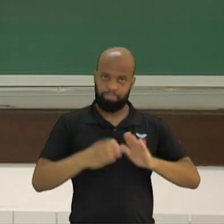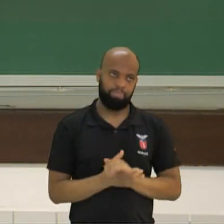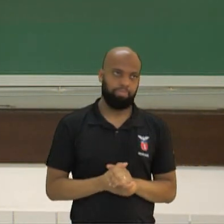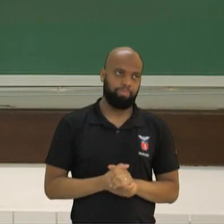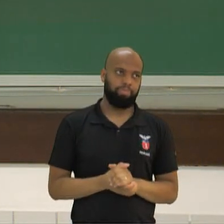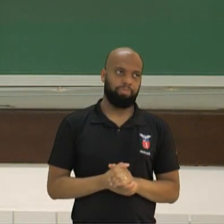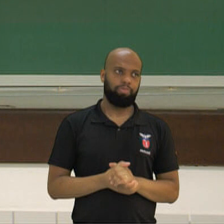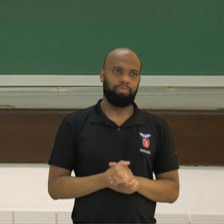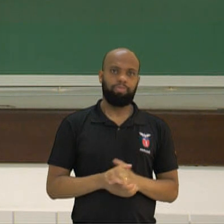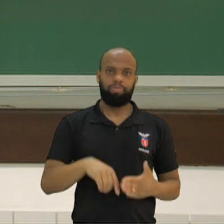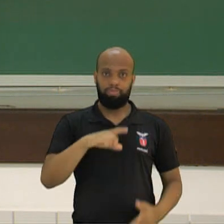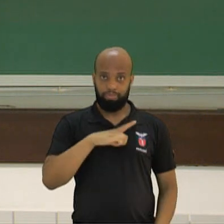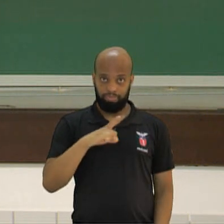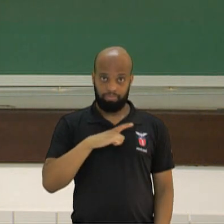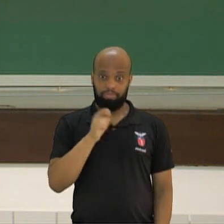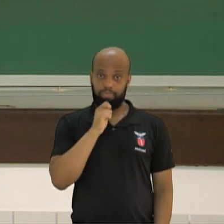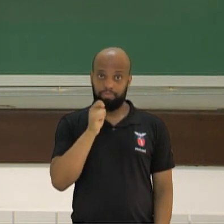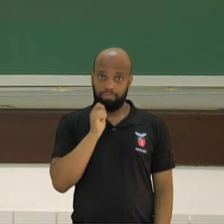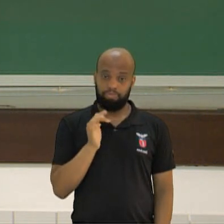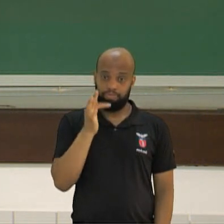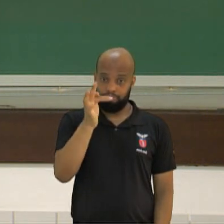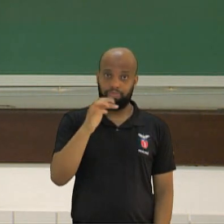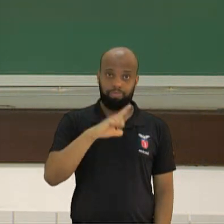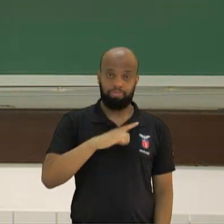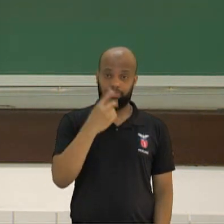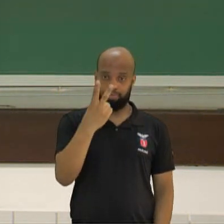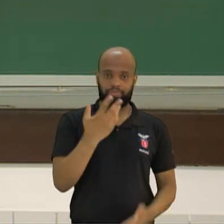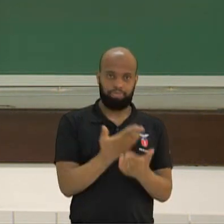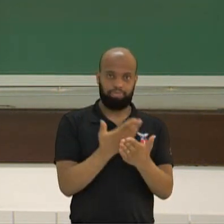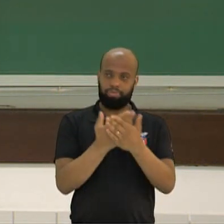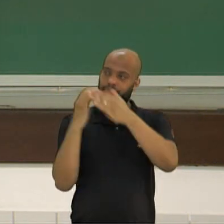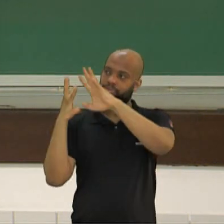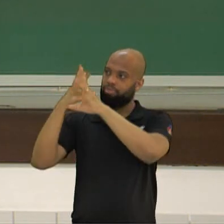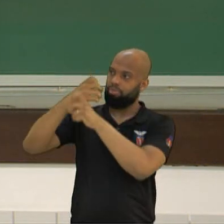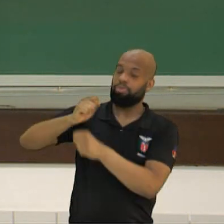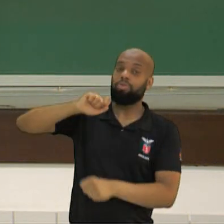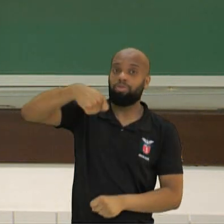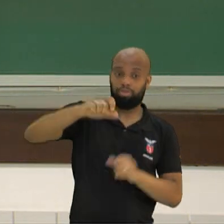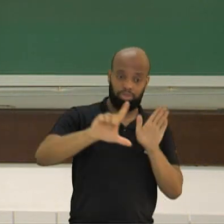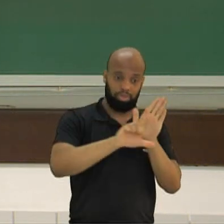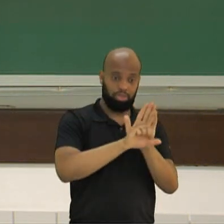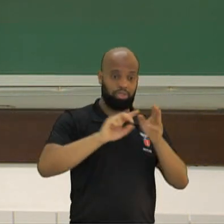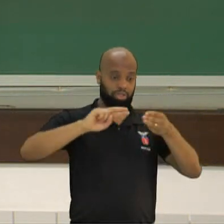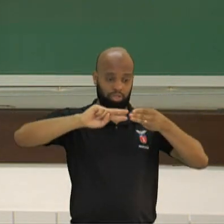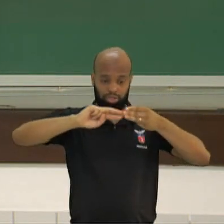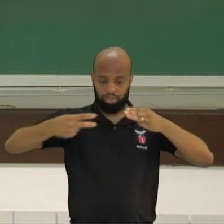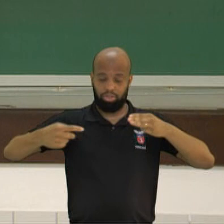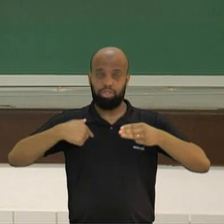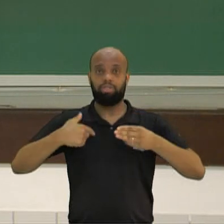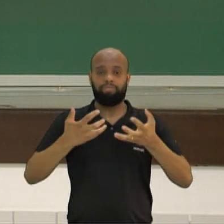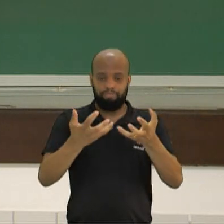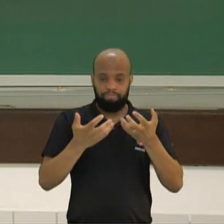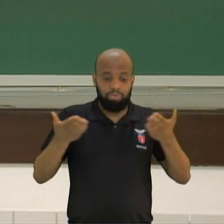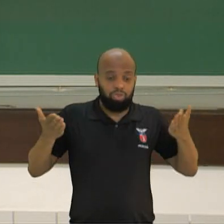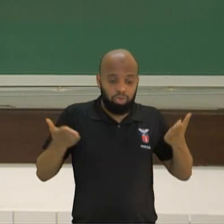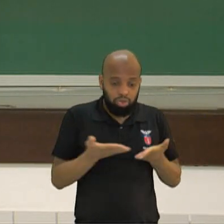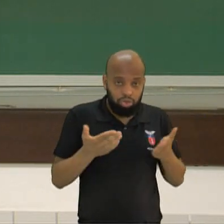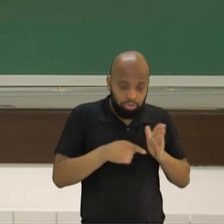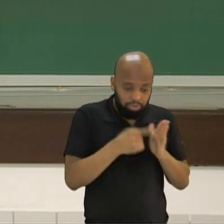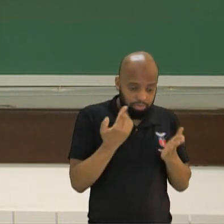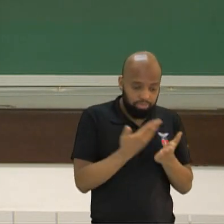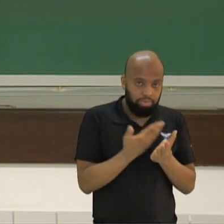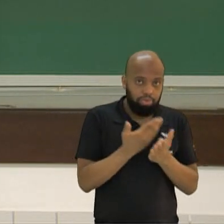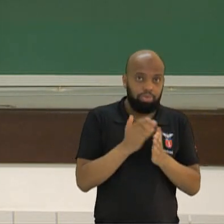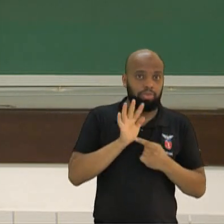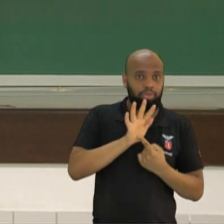nós teremos 2 aulas para revisar esse conteúdo sobre as leis de Mendel. Eu precisava, sim, nessa primeira aula, trazer